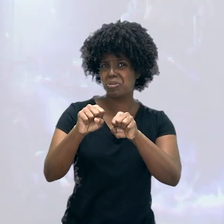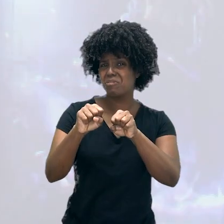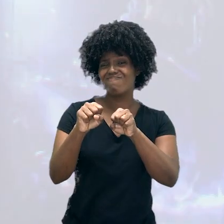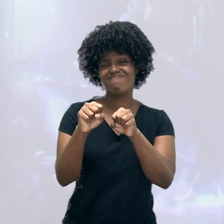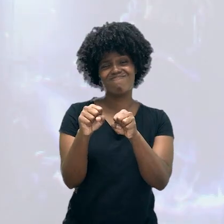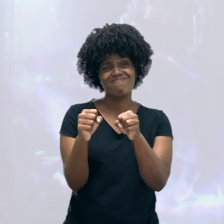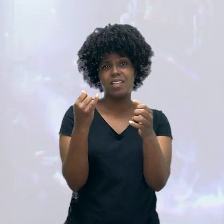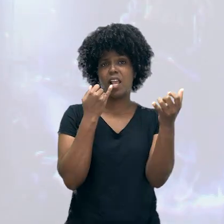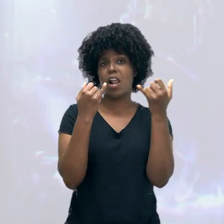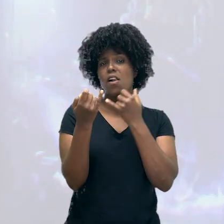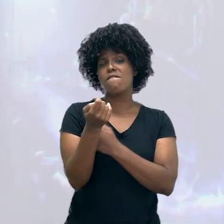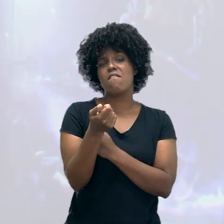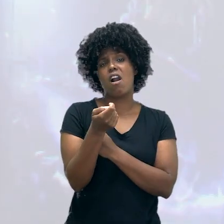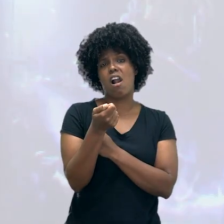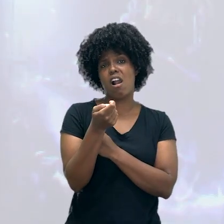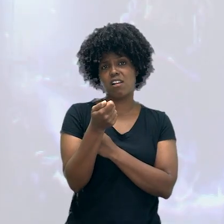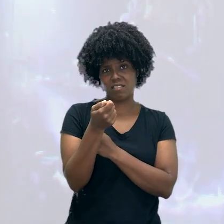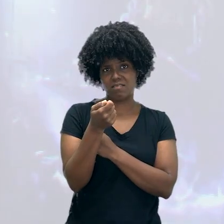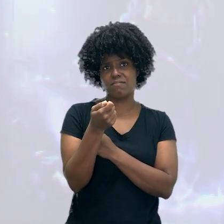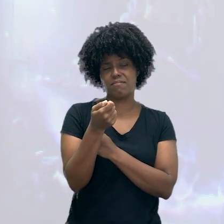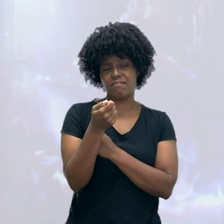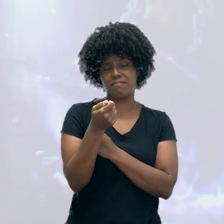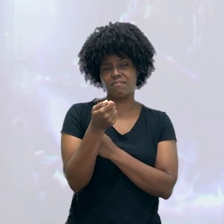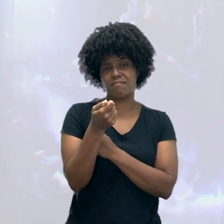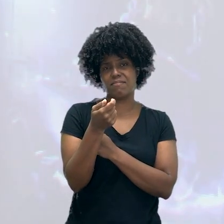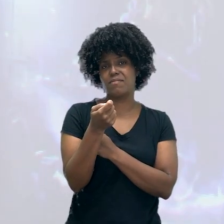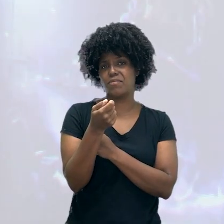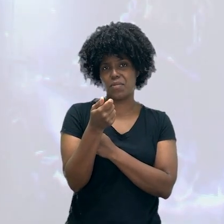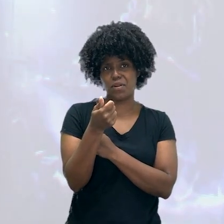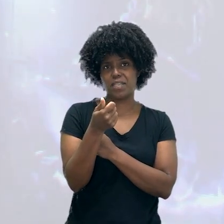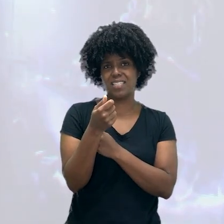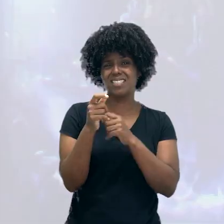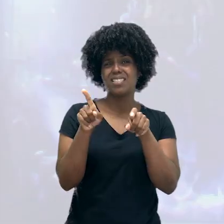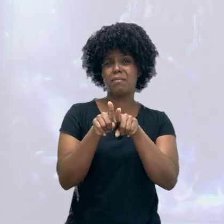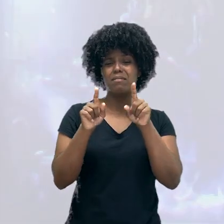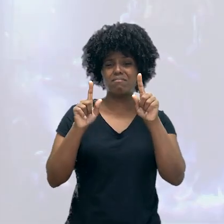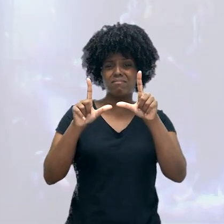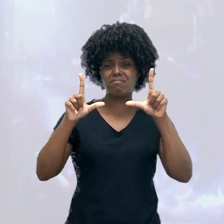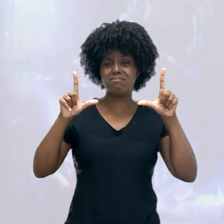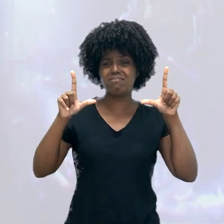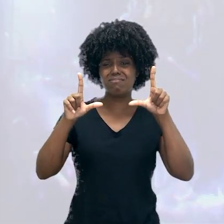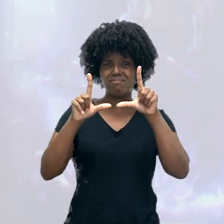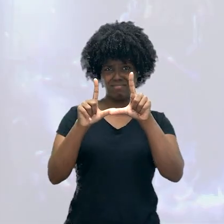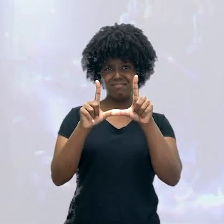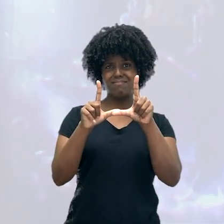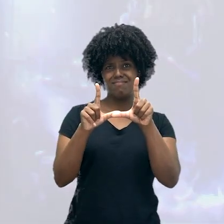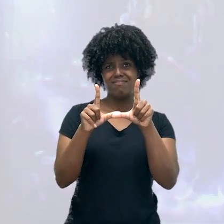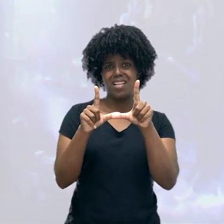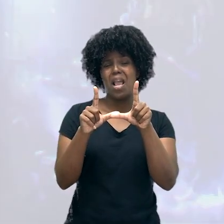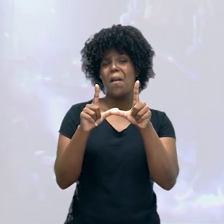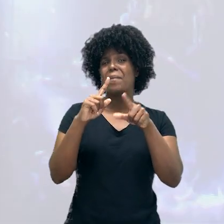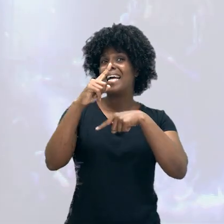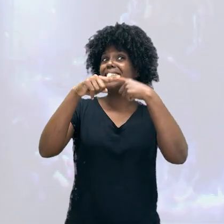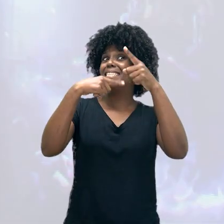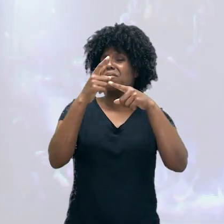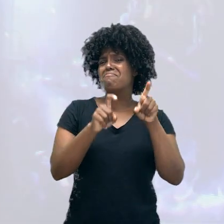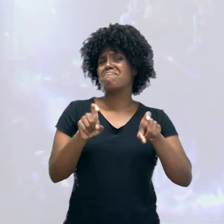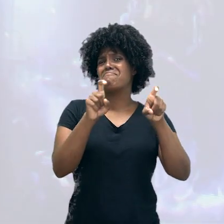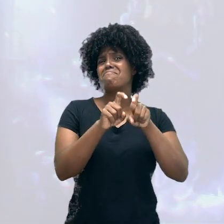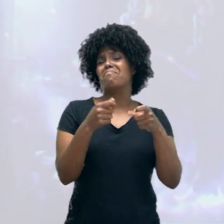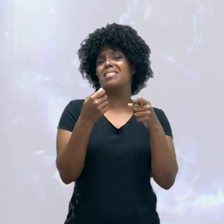muito escura, ela vai ter pouca informação e nitidez ali para você conseguir também fazer essa alteração com